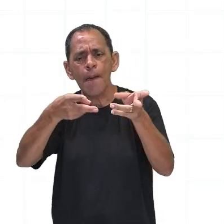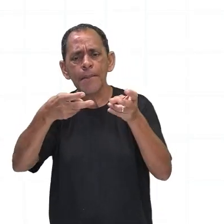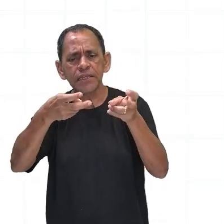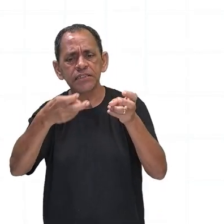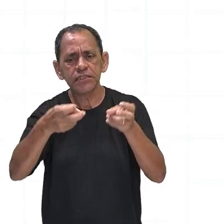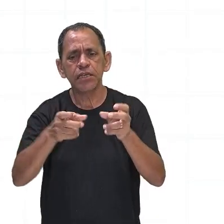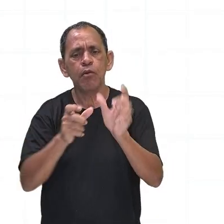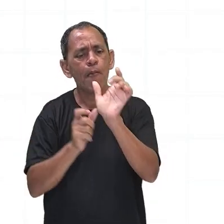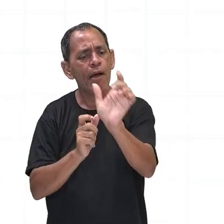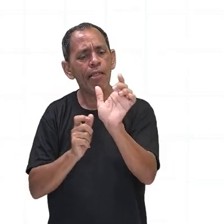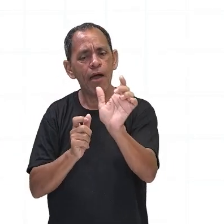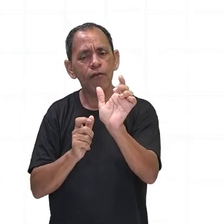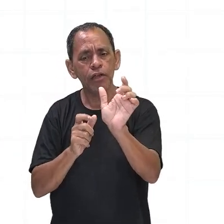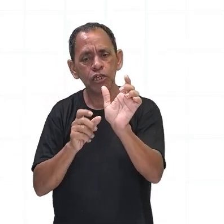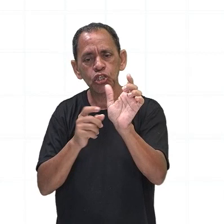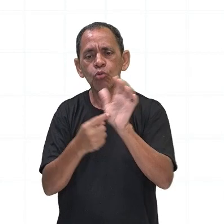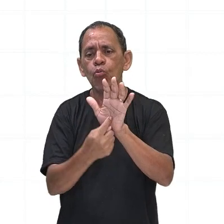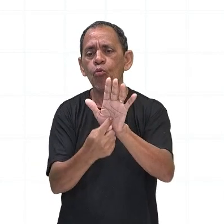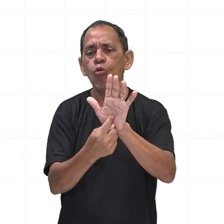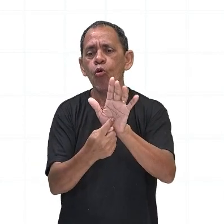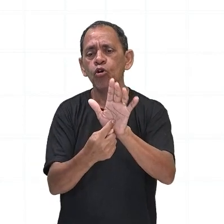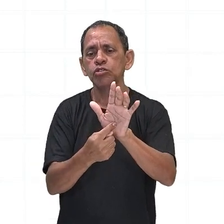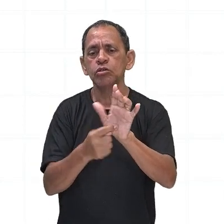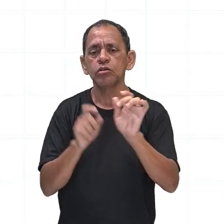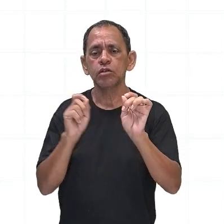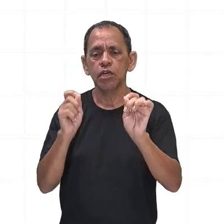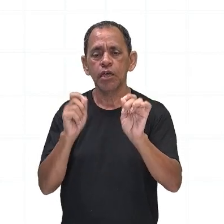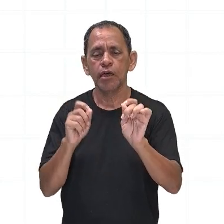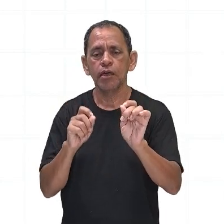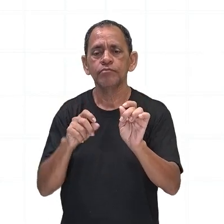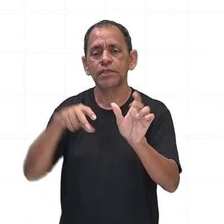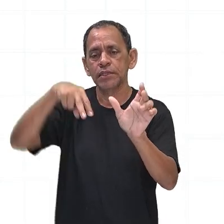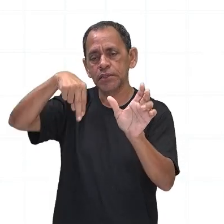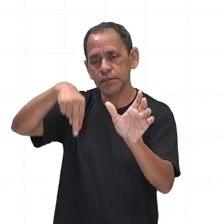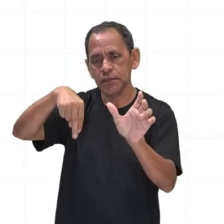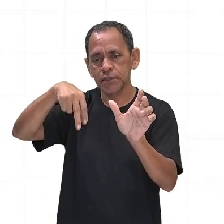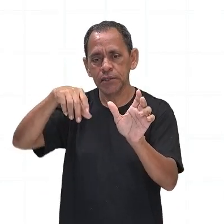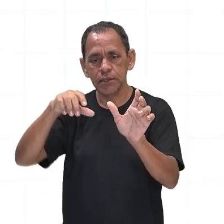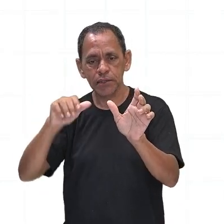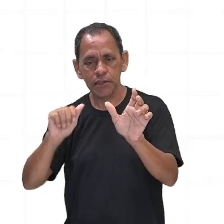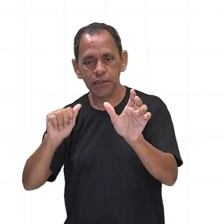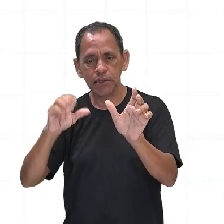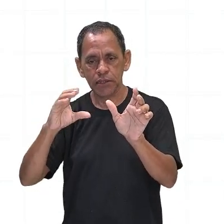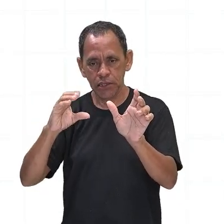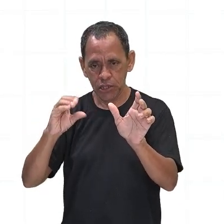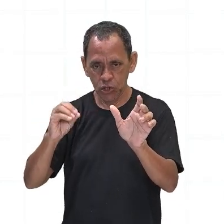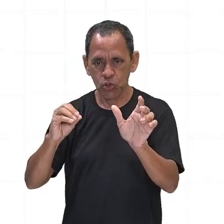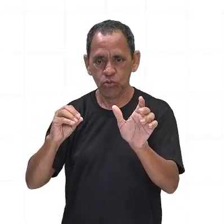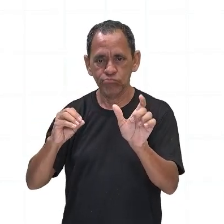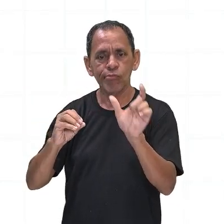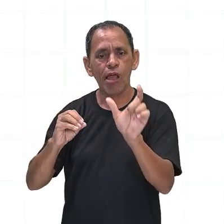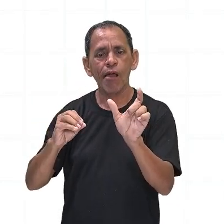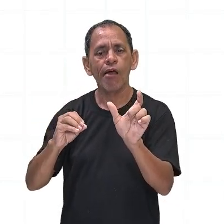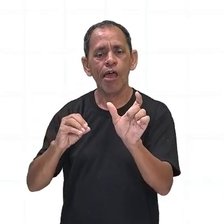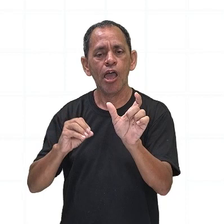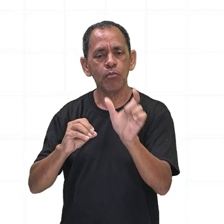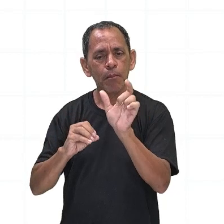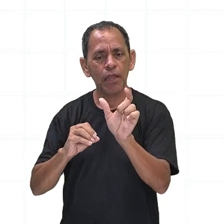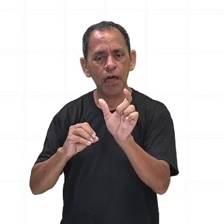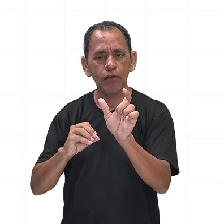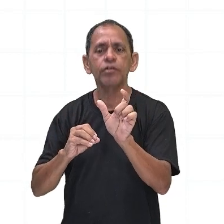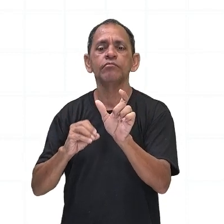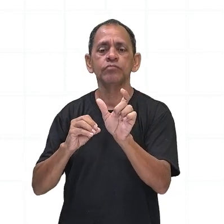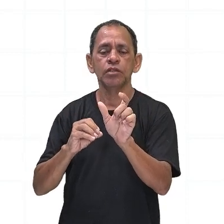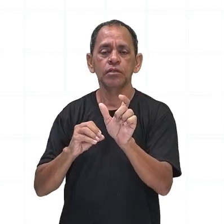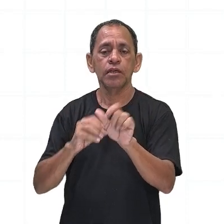que traz essa ideia é exatamente o não, certo? O não é um advérbio e perceba